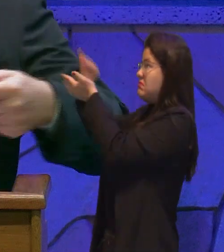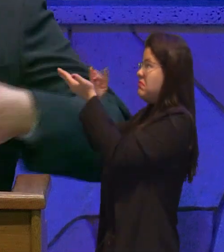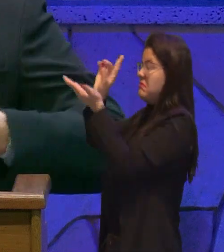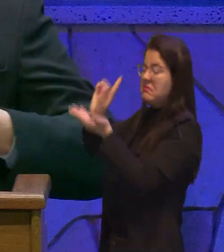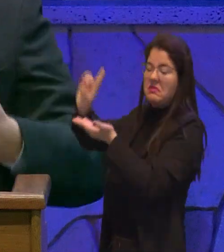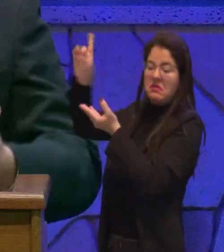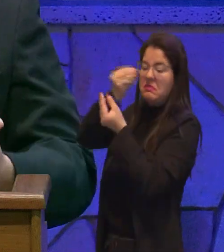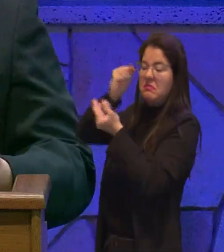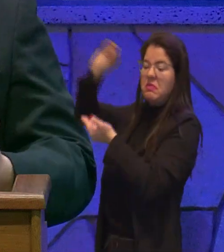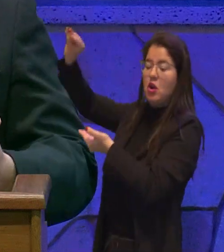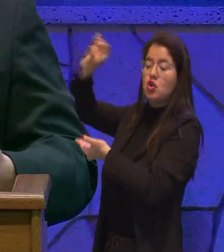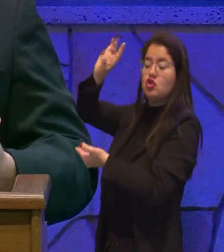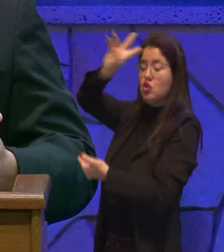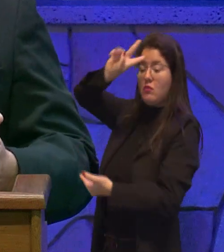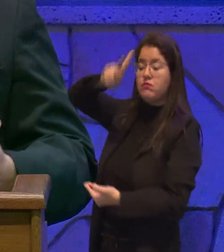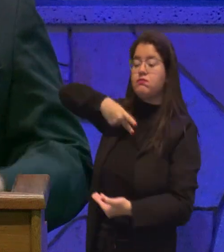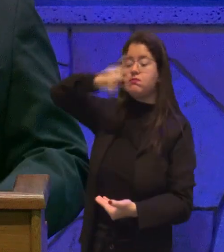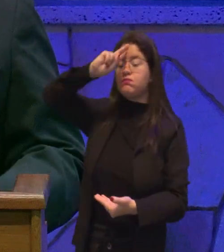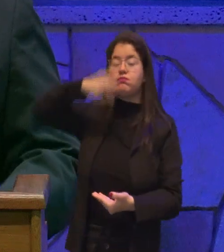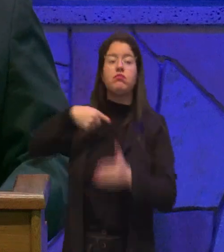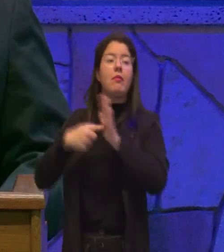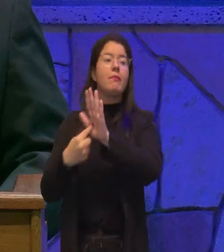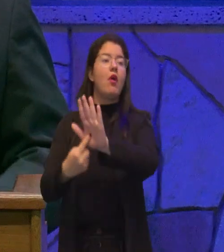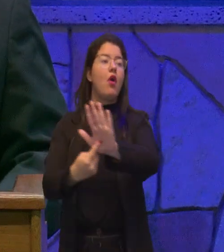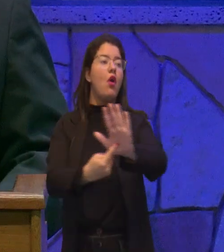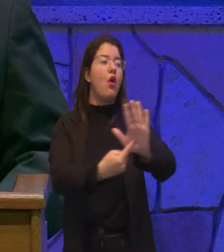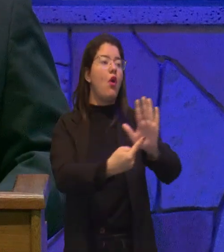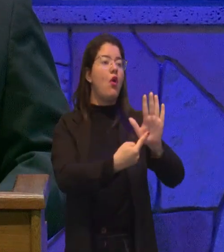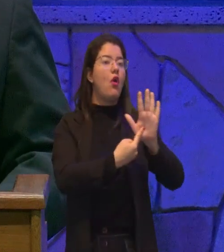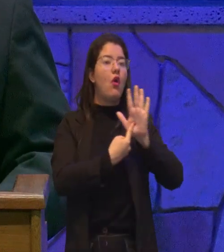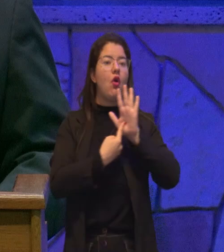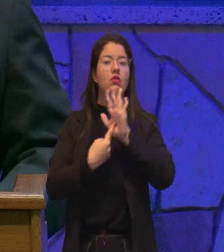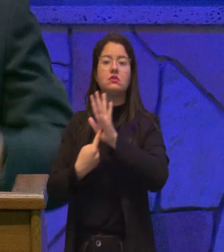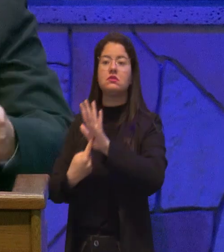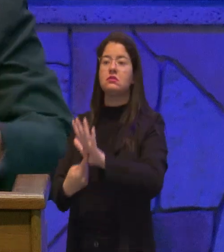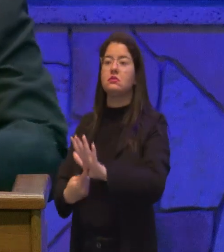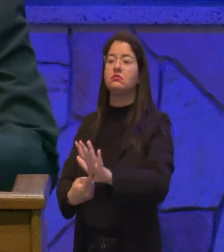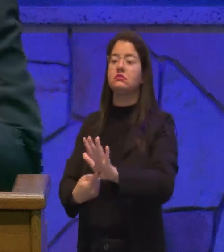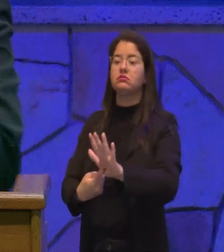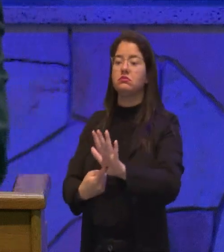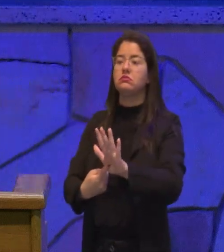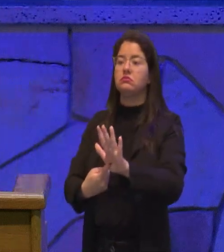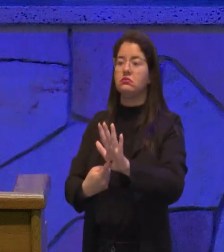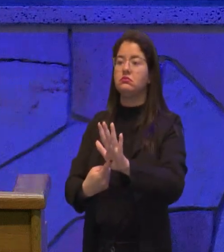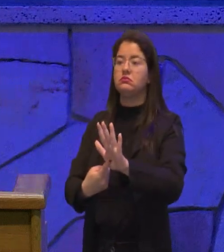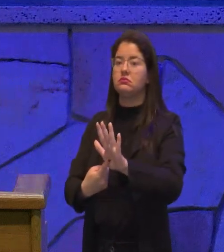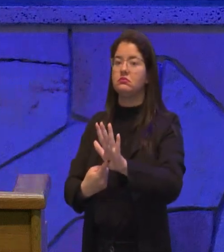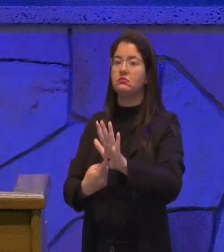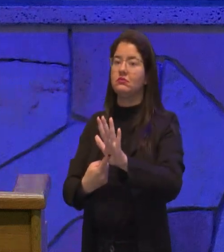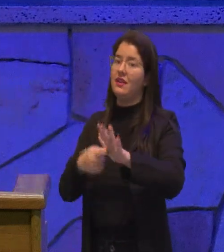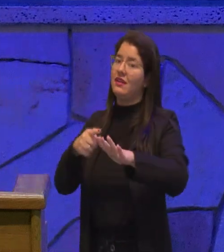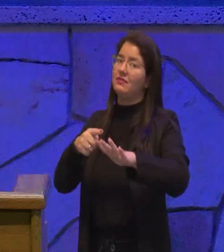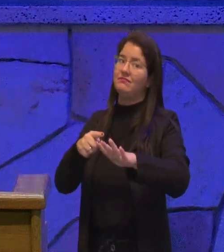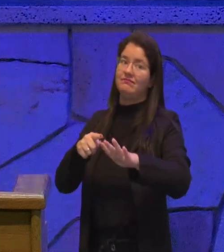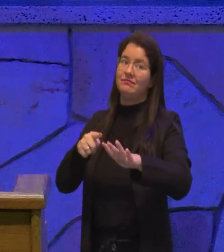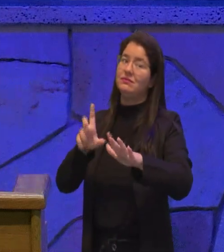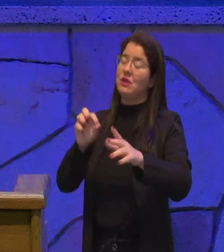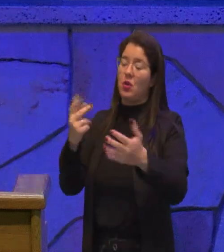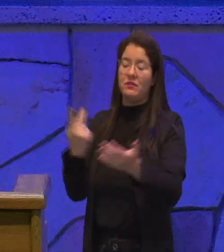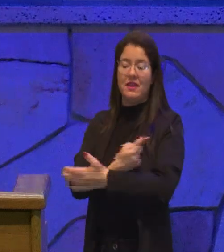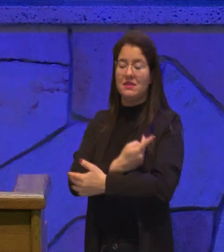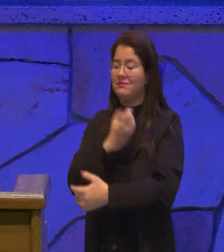sua autoimagem, naquilo que ele pensa a respeito dele, que geralmente não dá bem, não